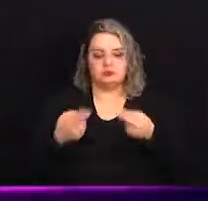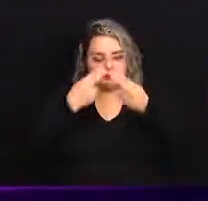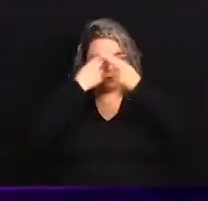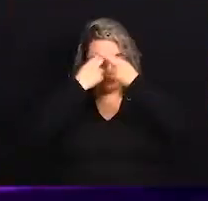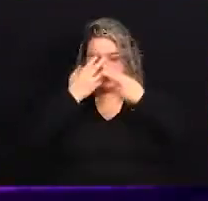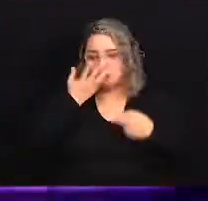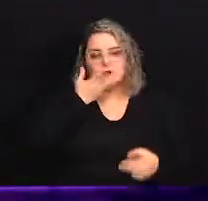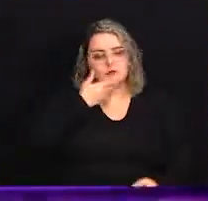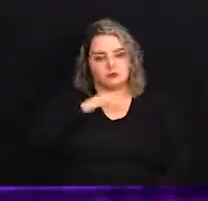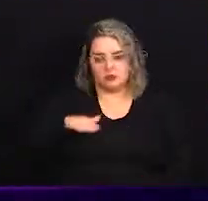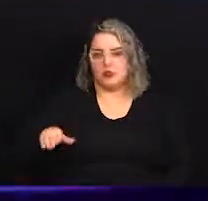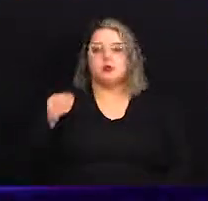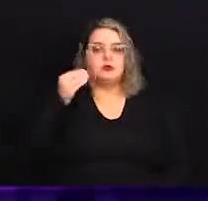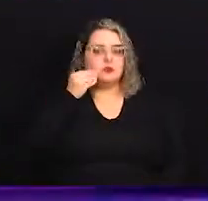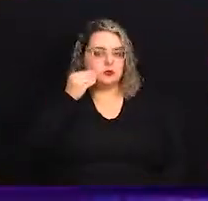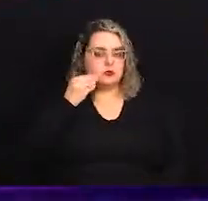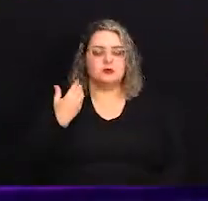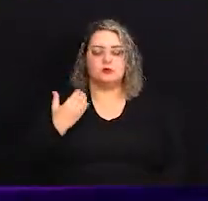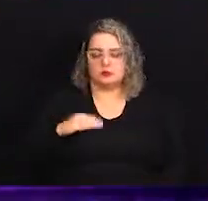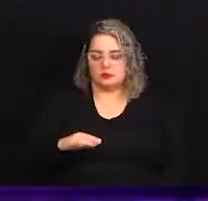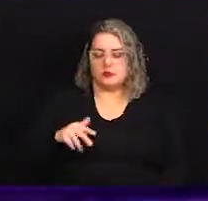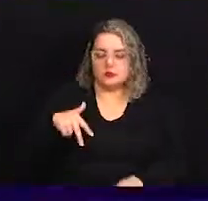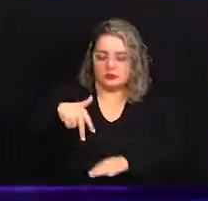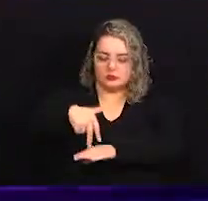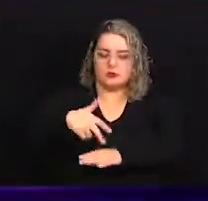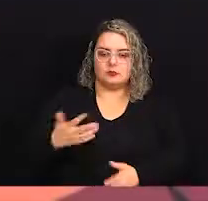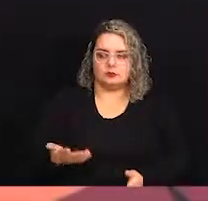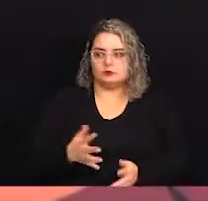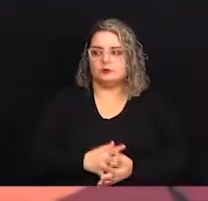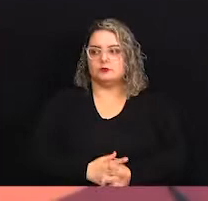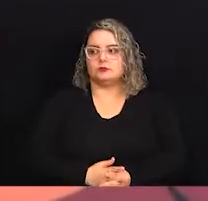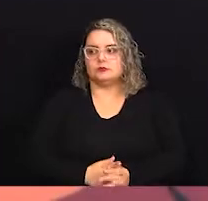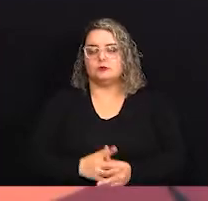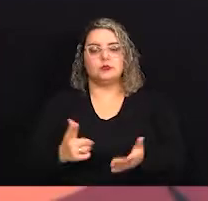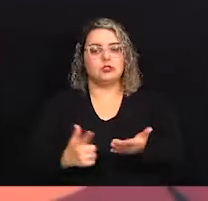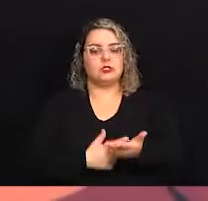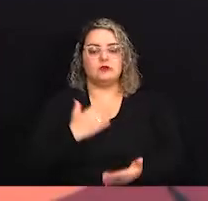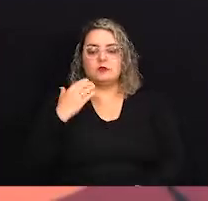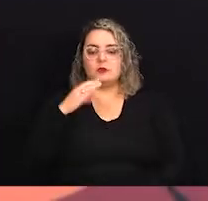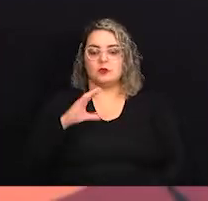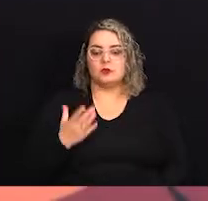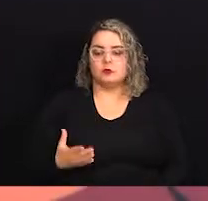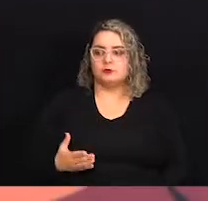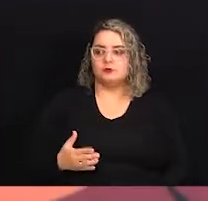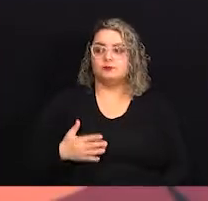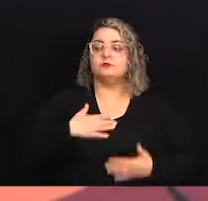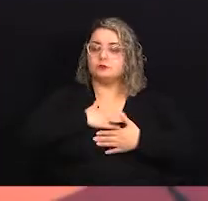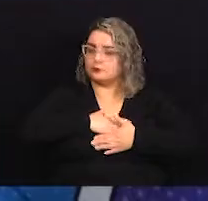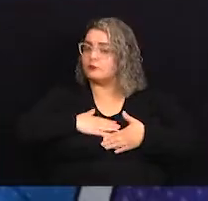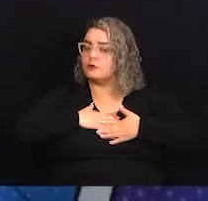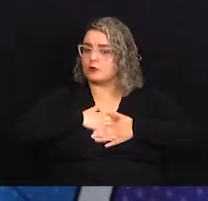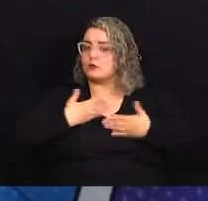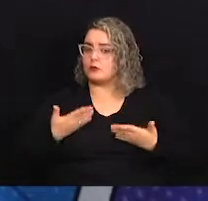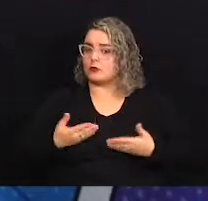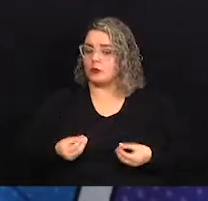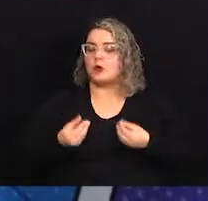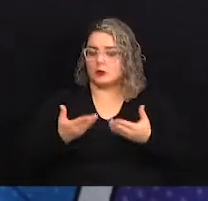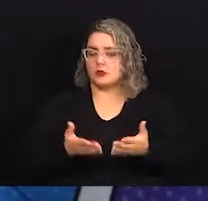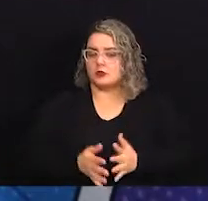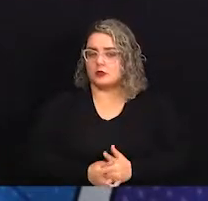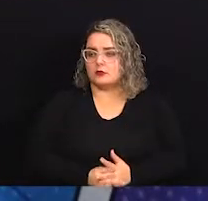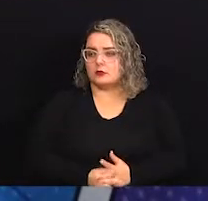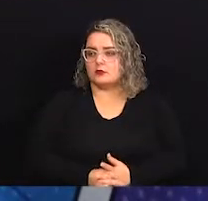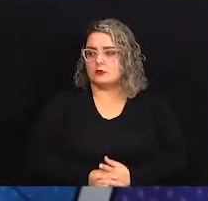algum trauma da infância, que é o que eu tentei colocar no meu personagem. Livro publicado, você ficou satisfeito com o que